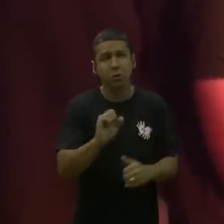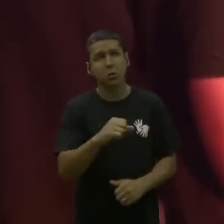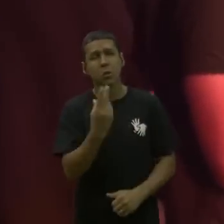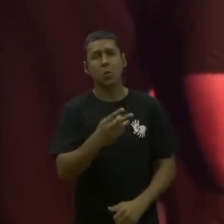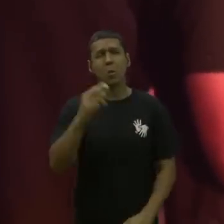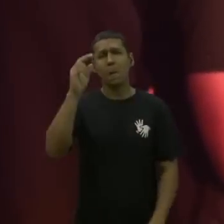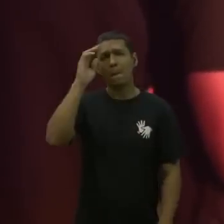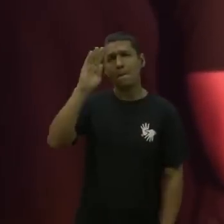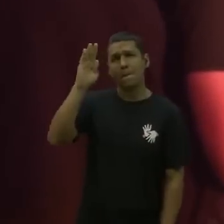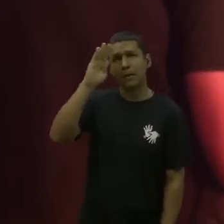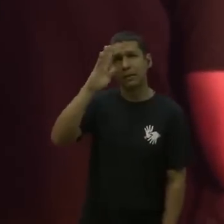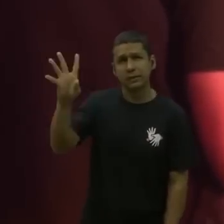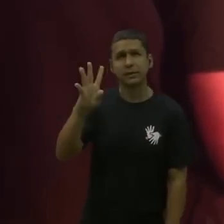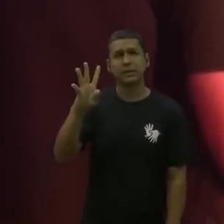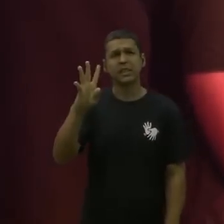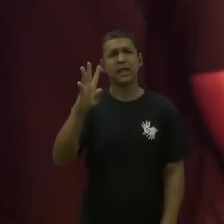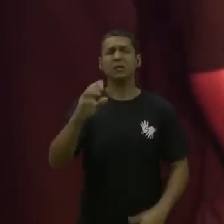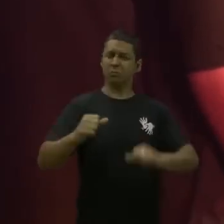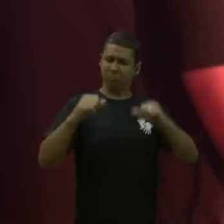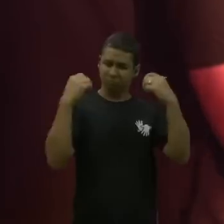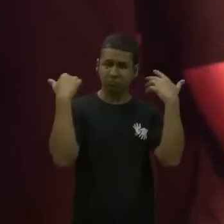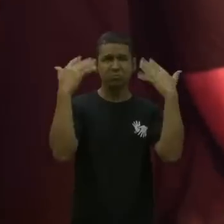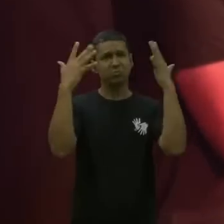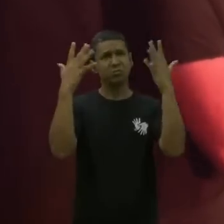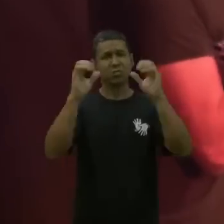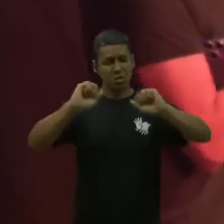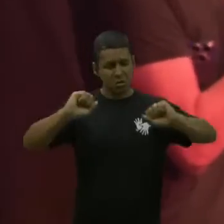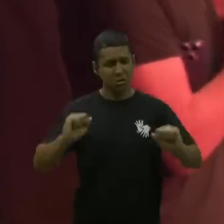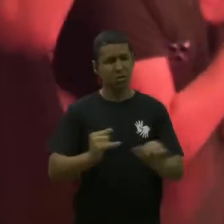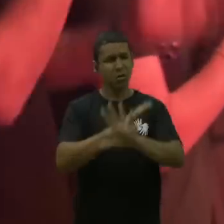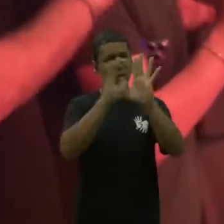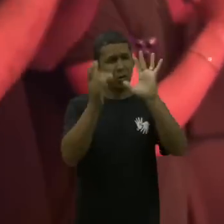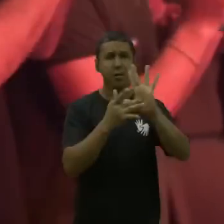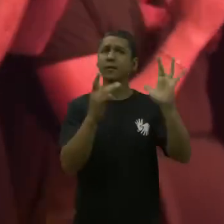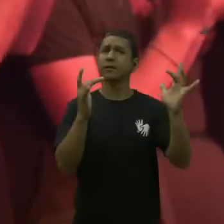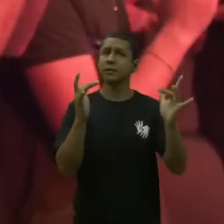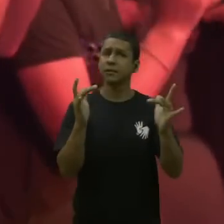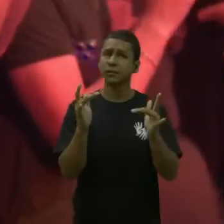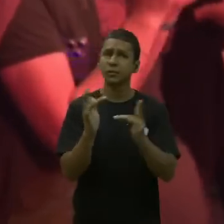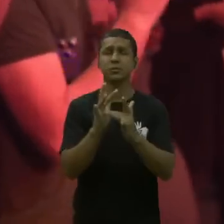em vocês. Quem pode aplaudir dando glória a Jesus nessa noite?